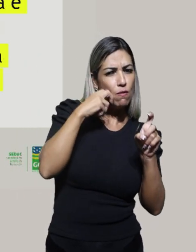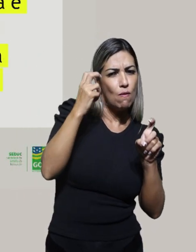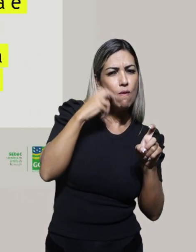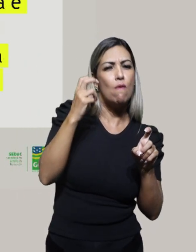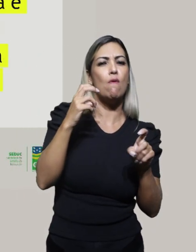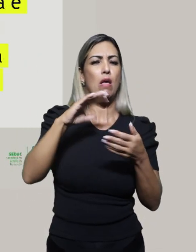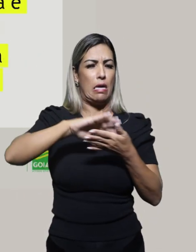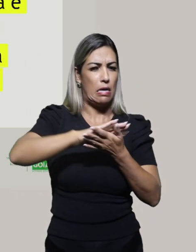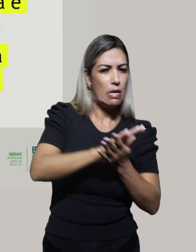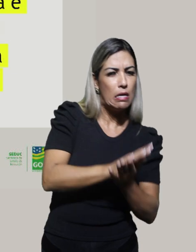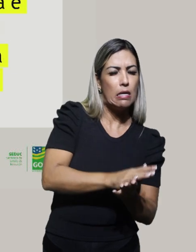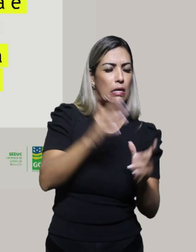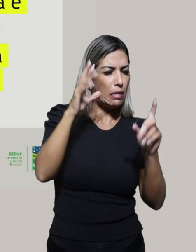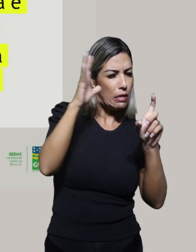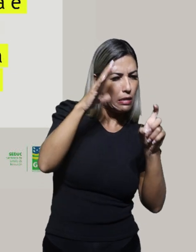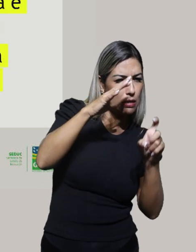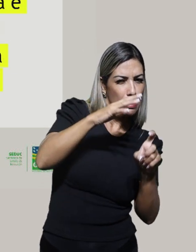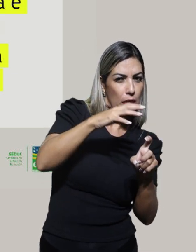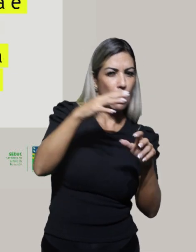constrangimento, uma humilhação,